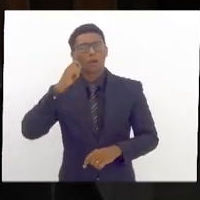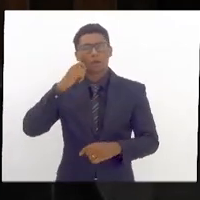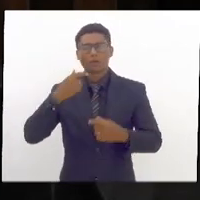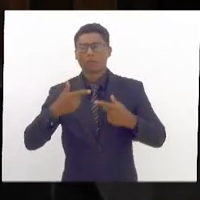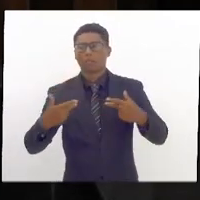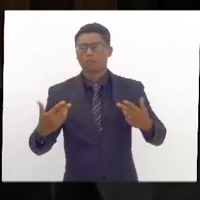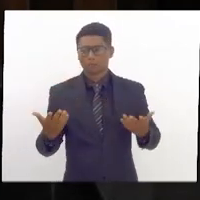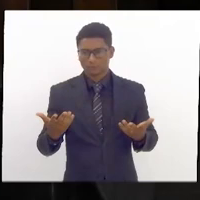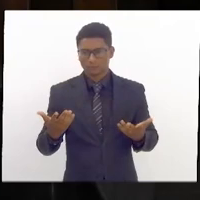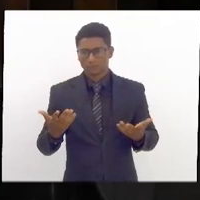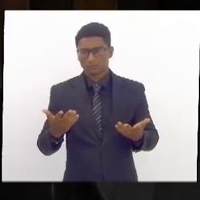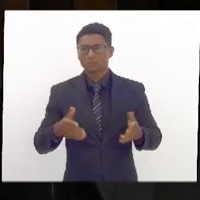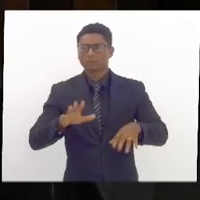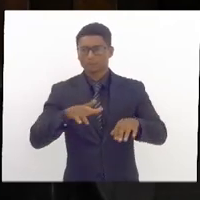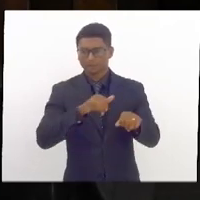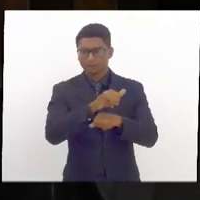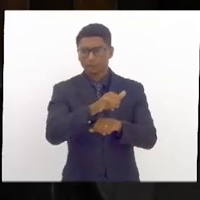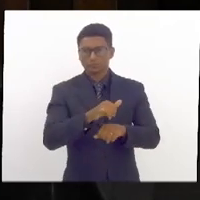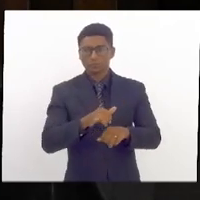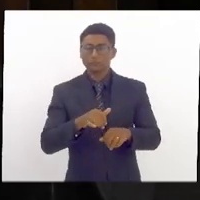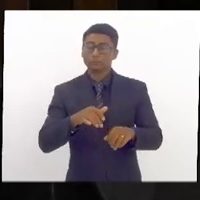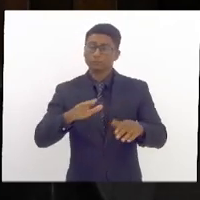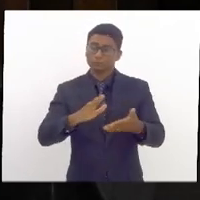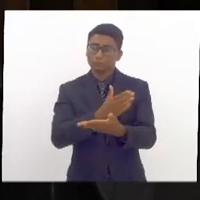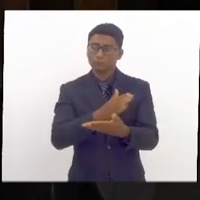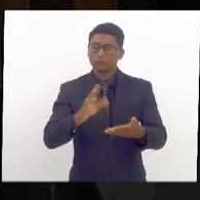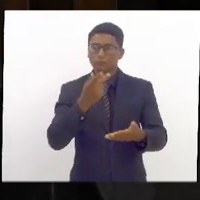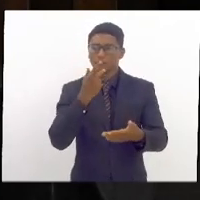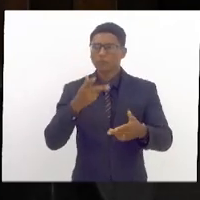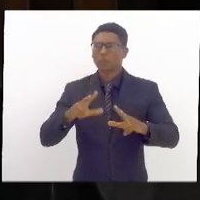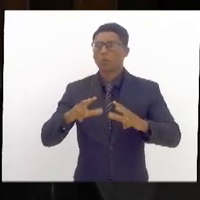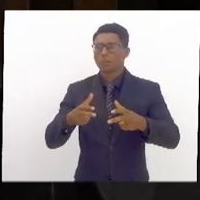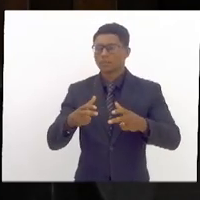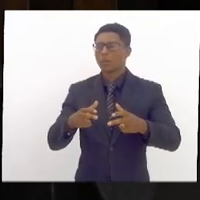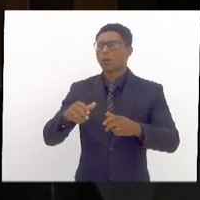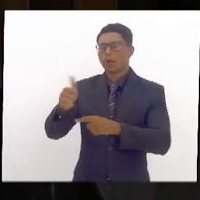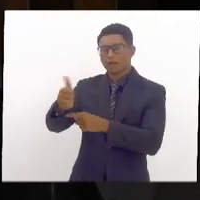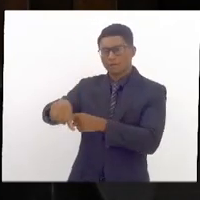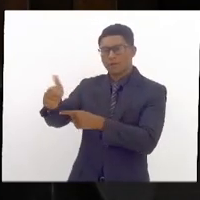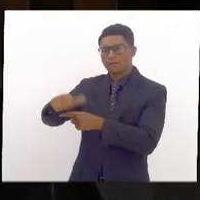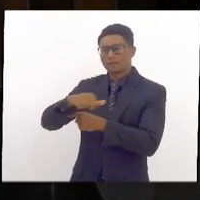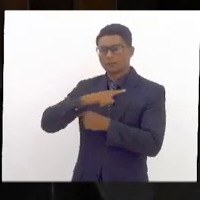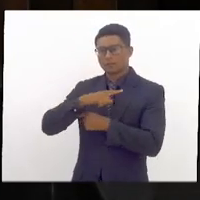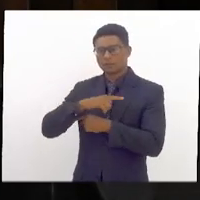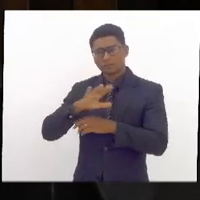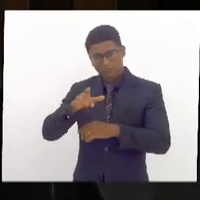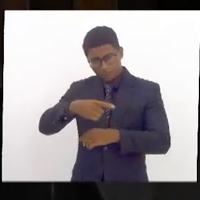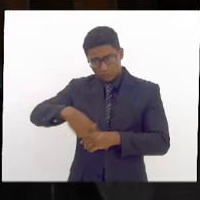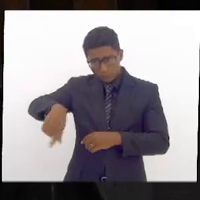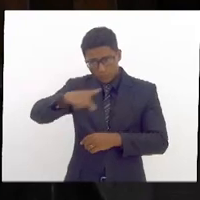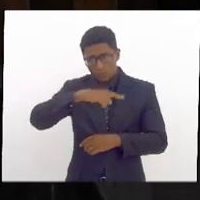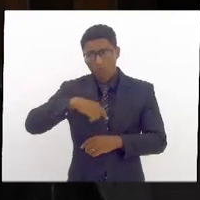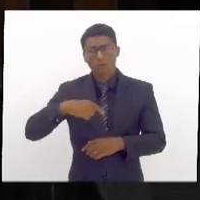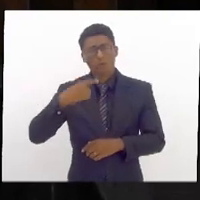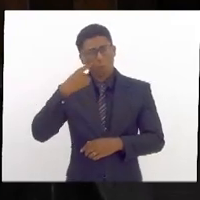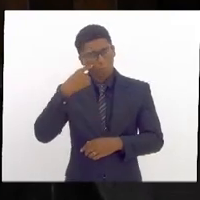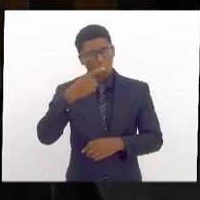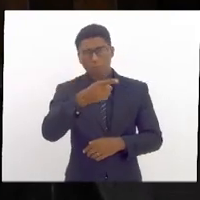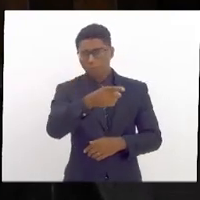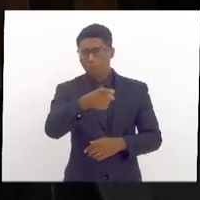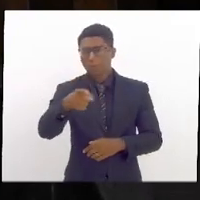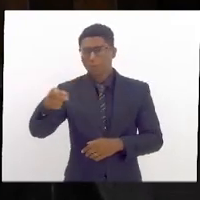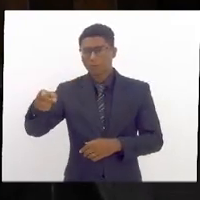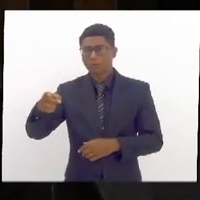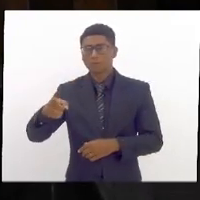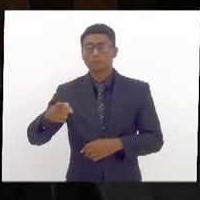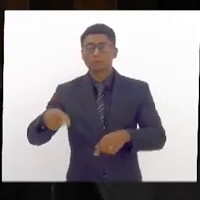tem toda uma estrutura, que tem uma comissão avaliando, porque nós observamos, inclusive durante o